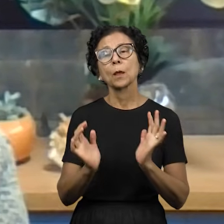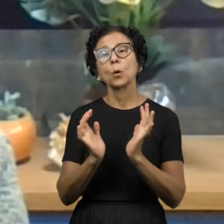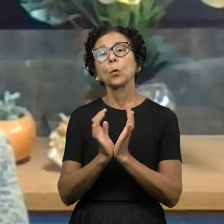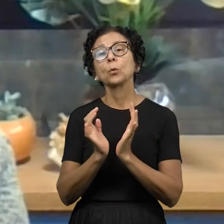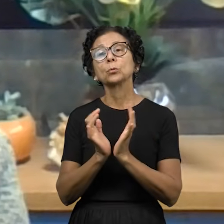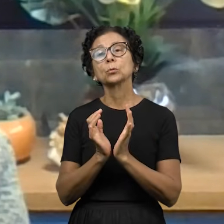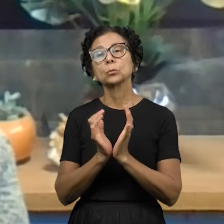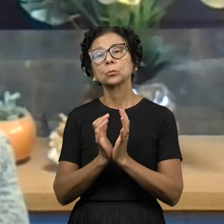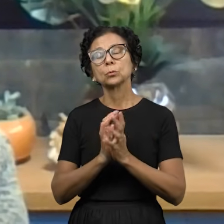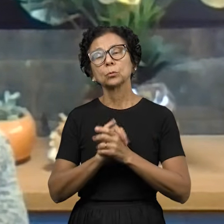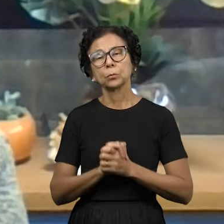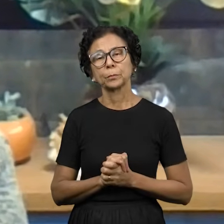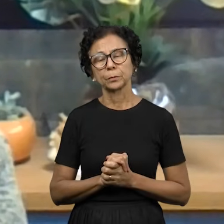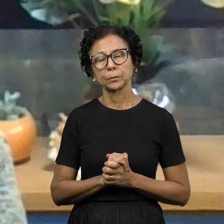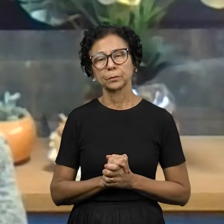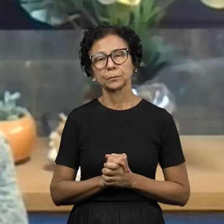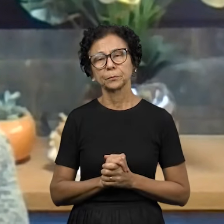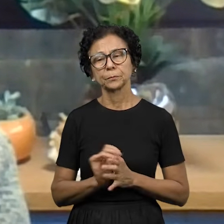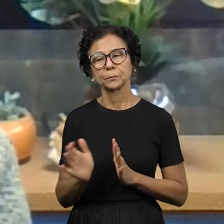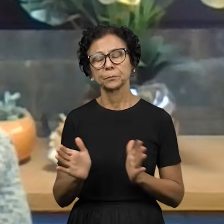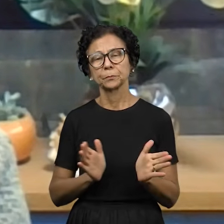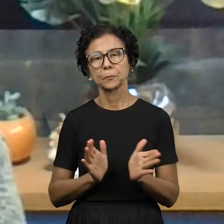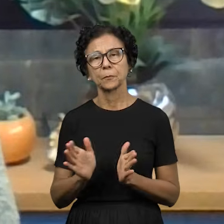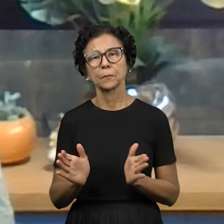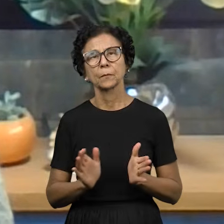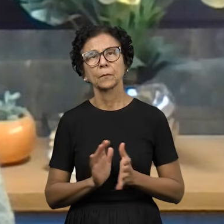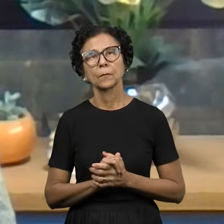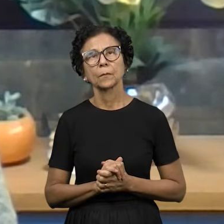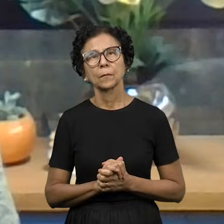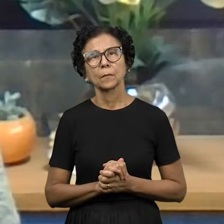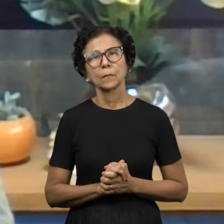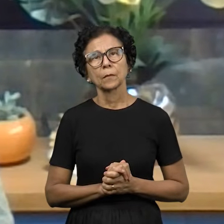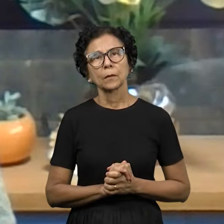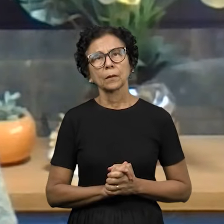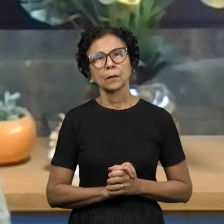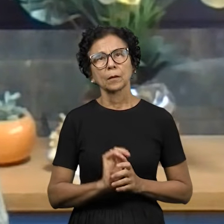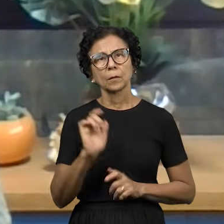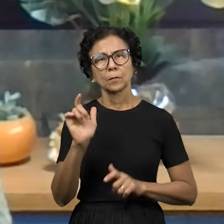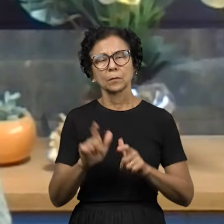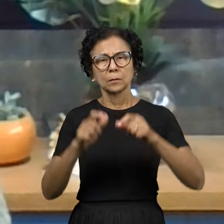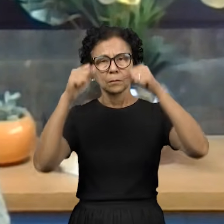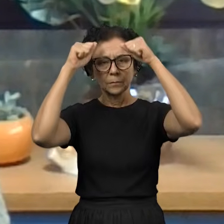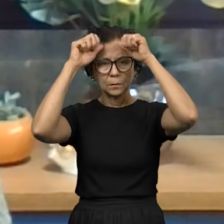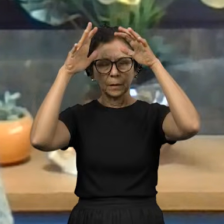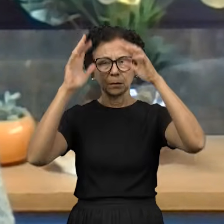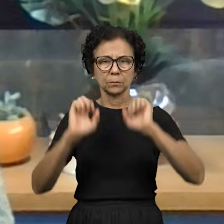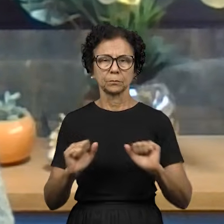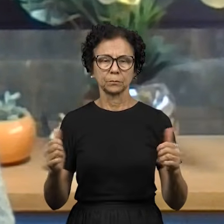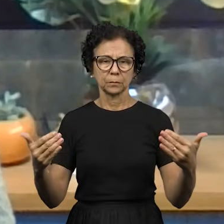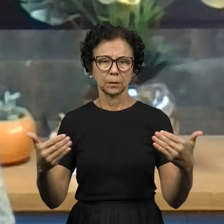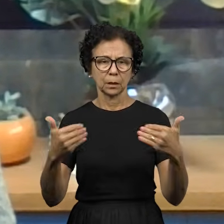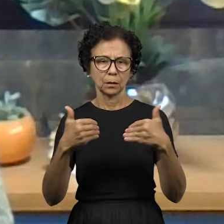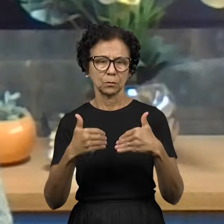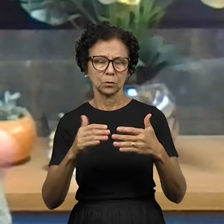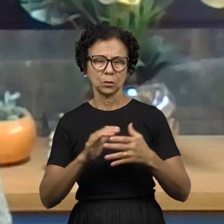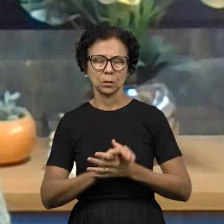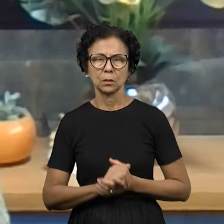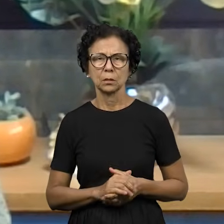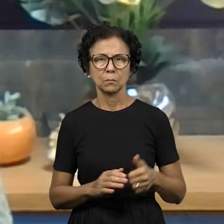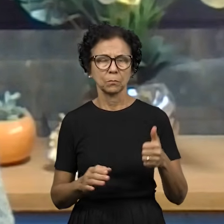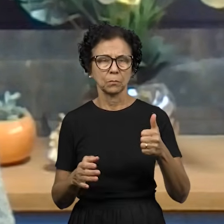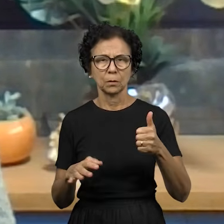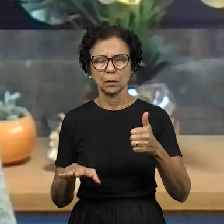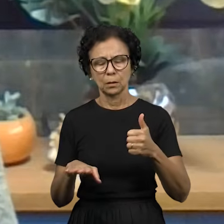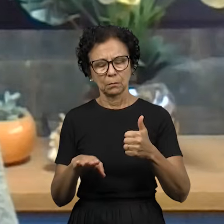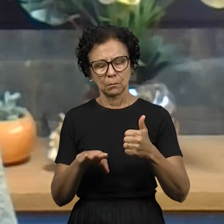atendidos pela equipe de acessibilidade? Pessoas no espectro autista, seja nível 1, 2